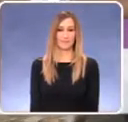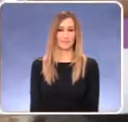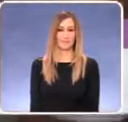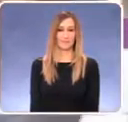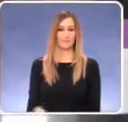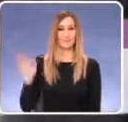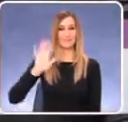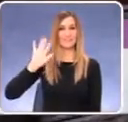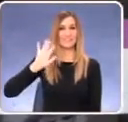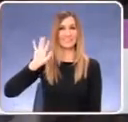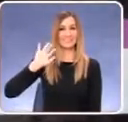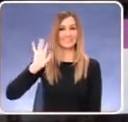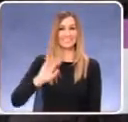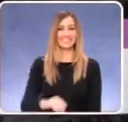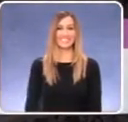Olá!